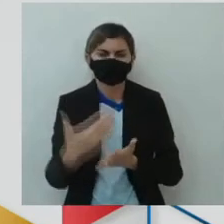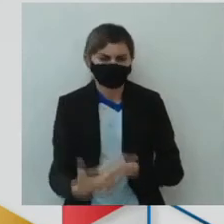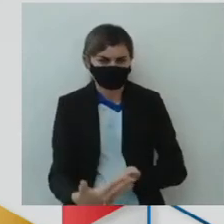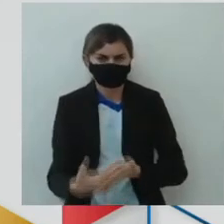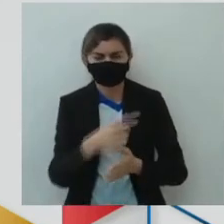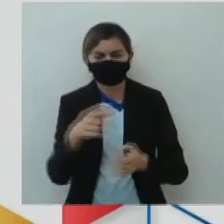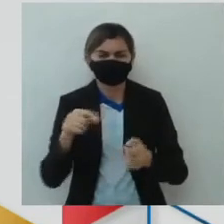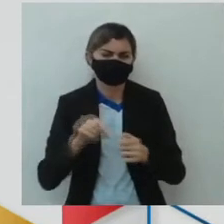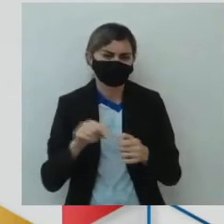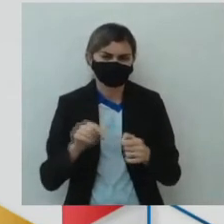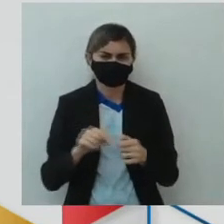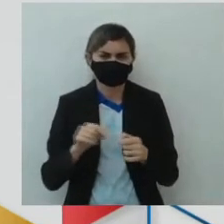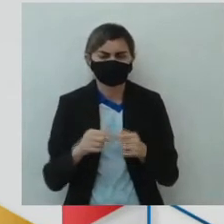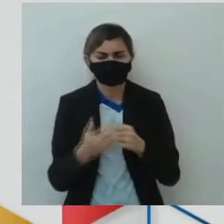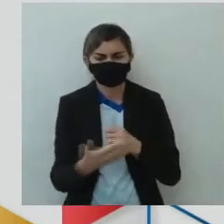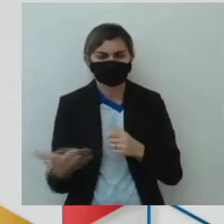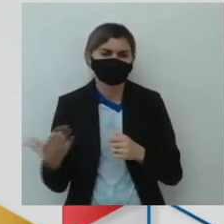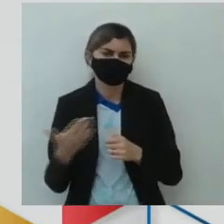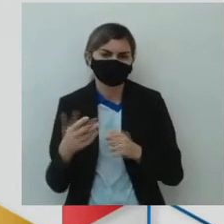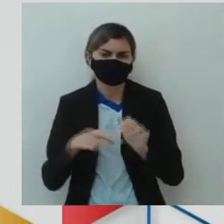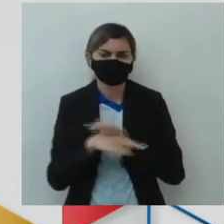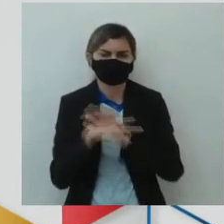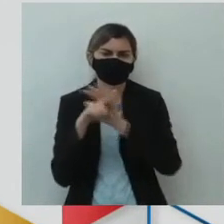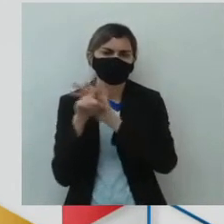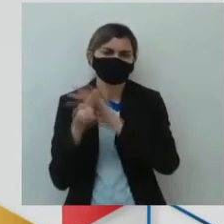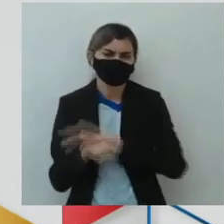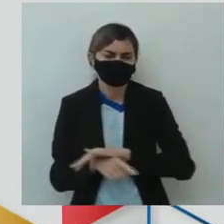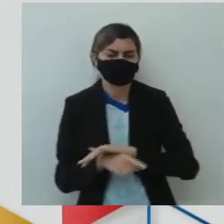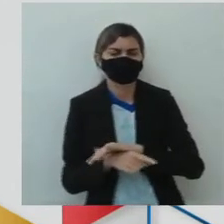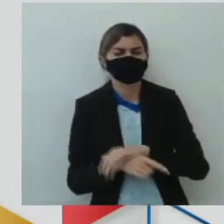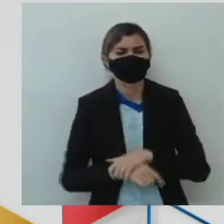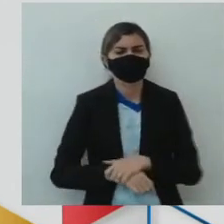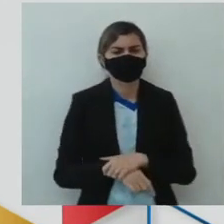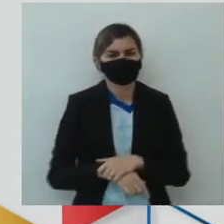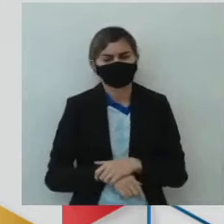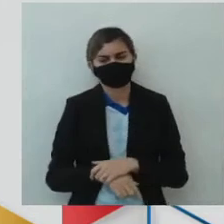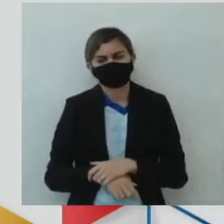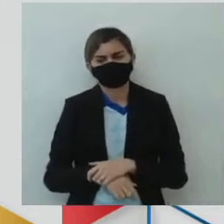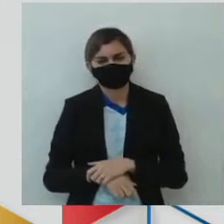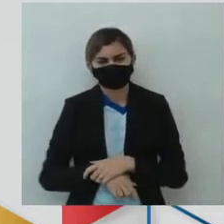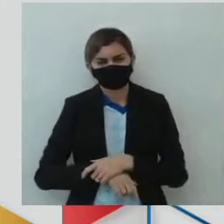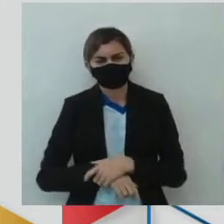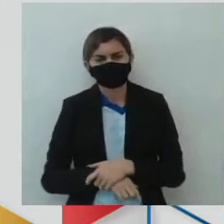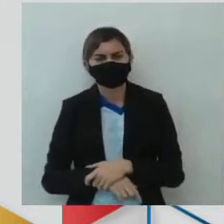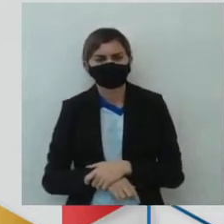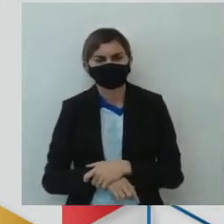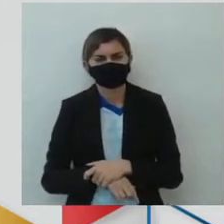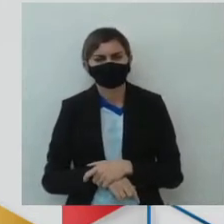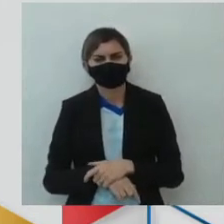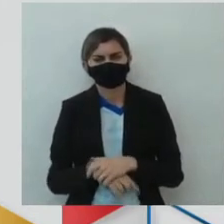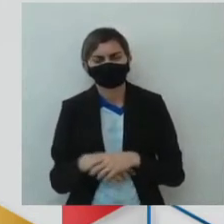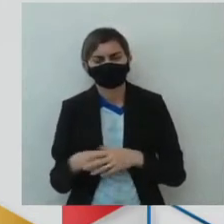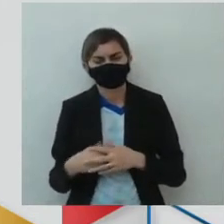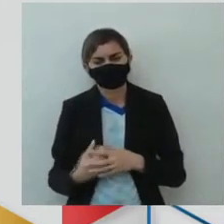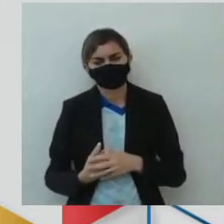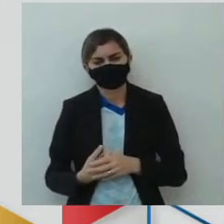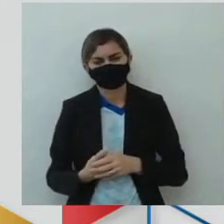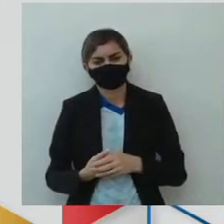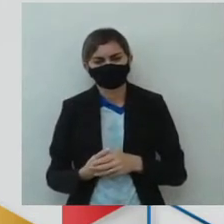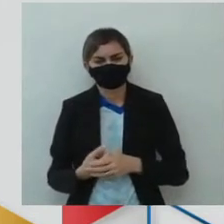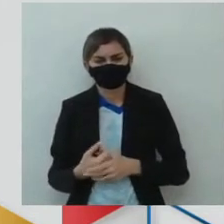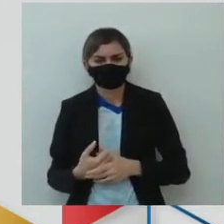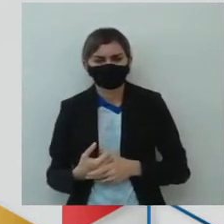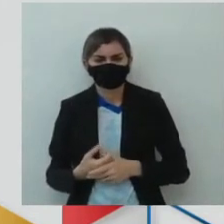a fazer isso pela pesquisa na obsolescência that you bem